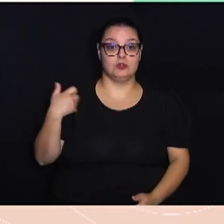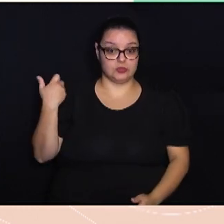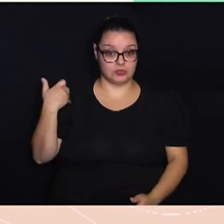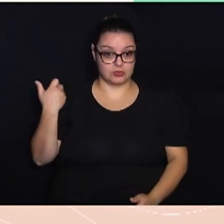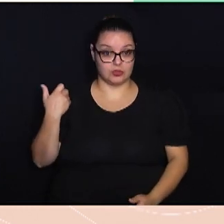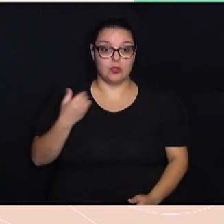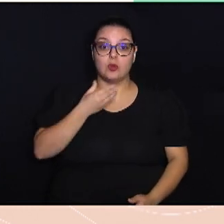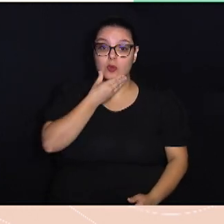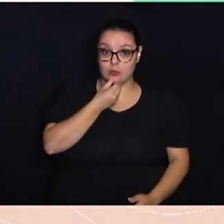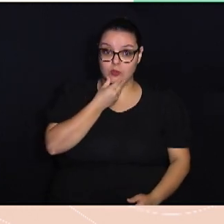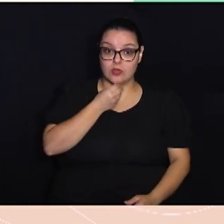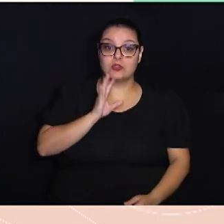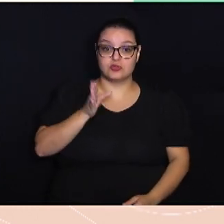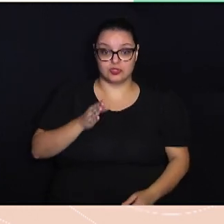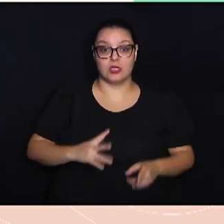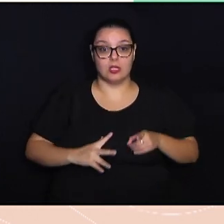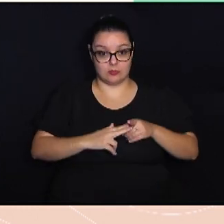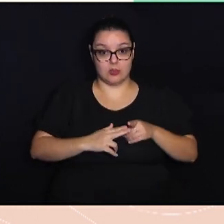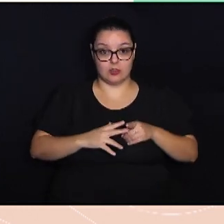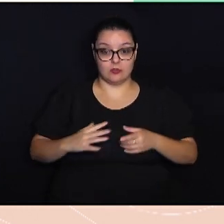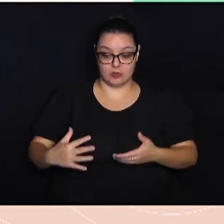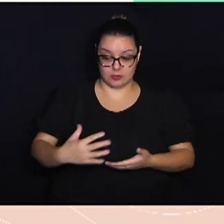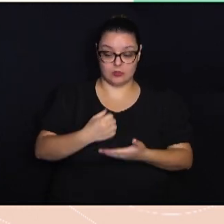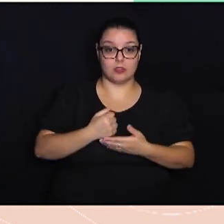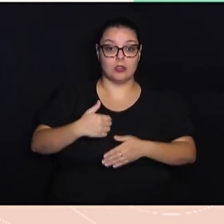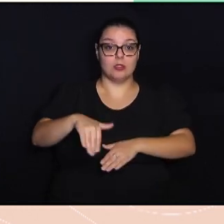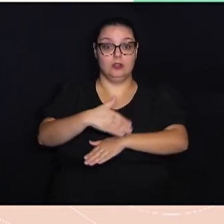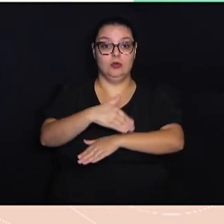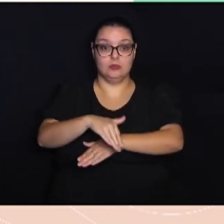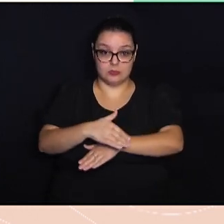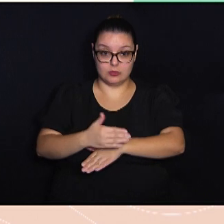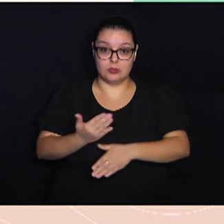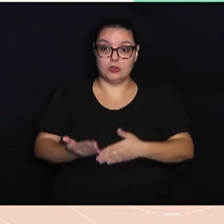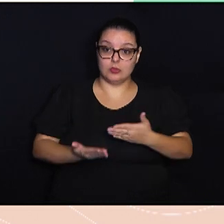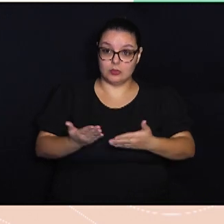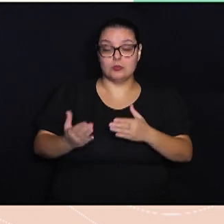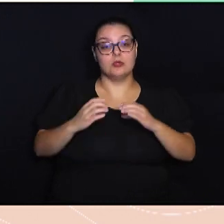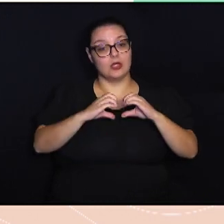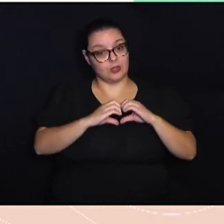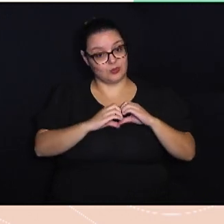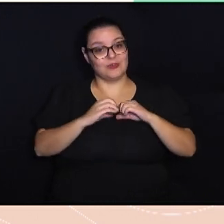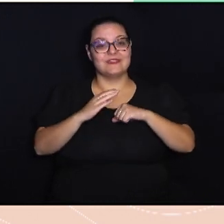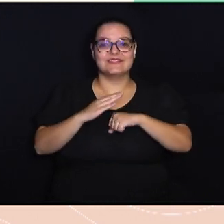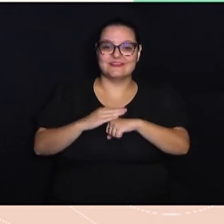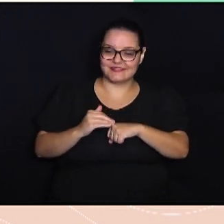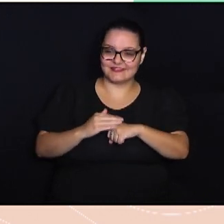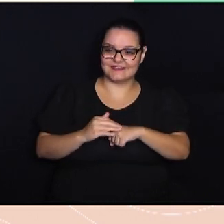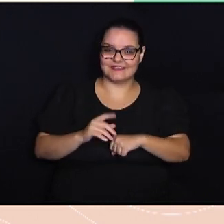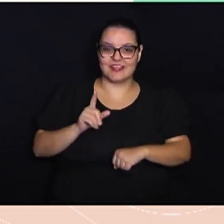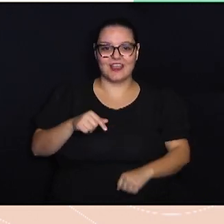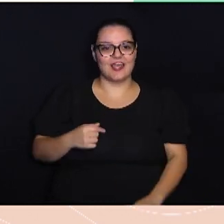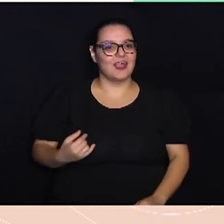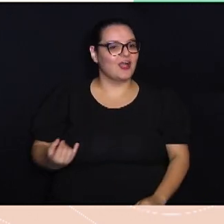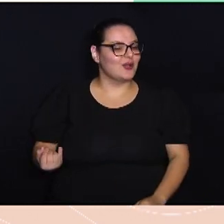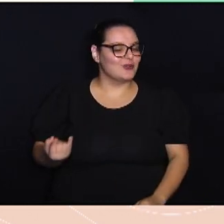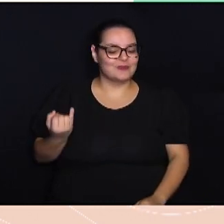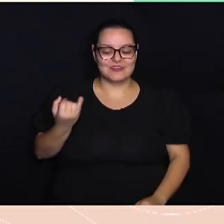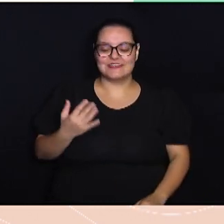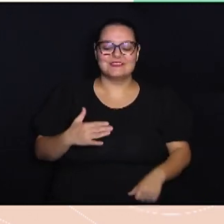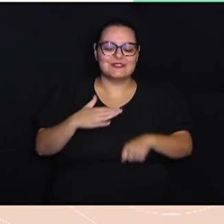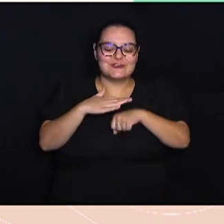difícil que o consumidor consiga se proteger, já que, como o senhor falou, boa parte dos produtos consumidos no Brasil são importados? Ou tem alguma